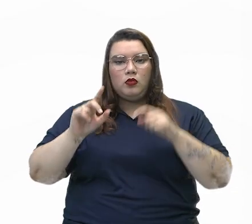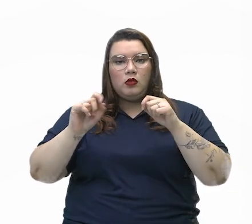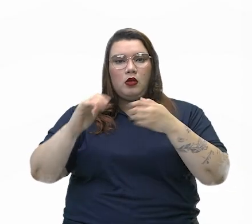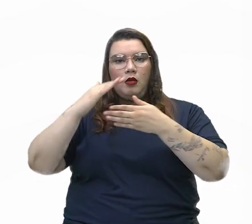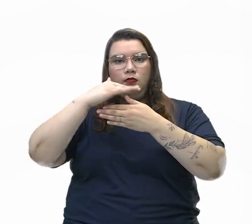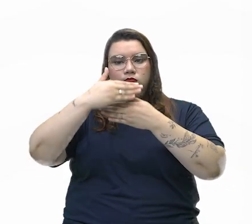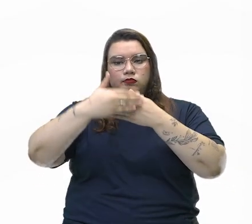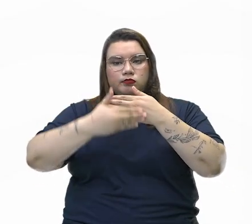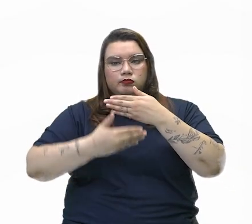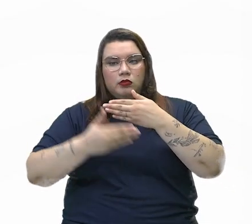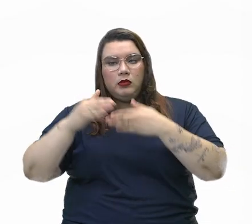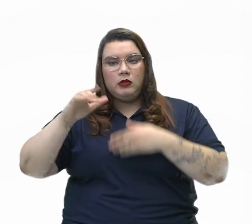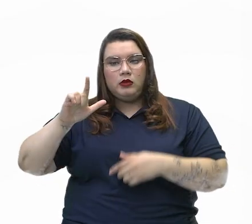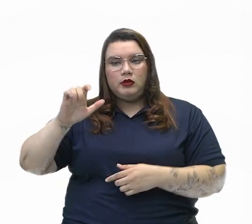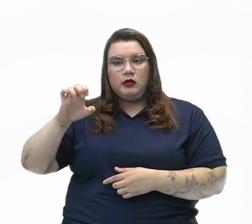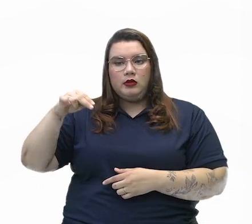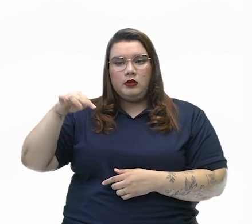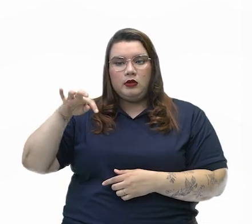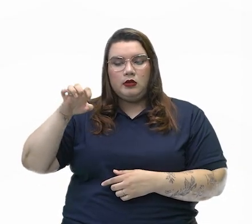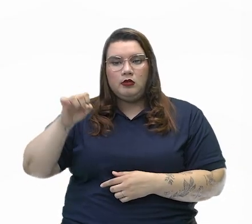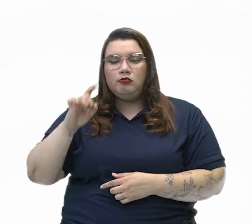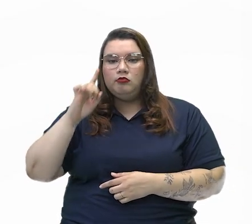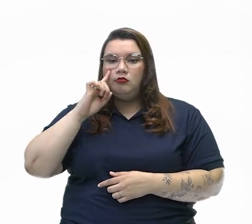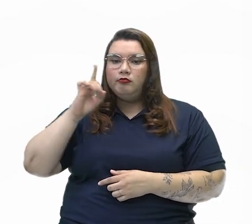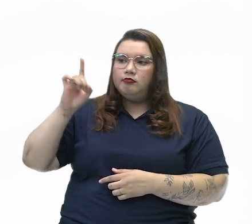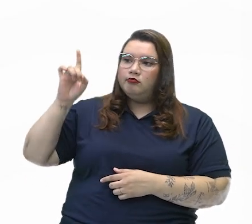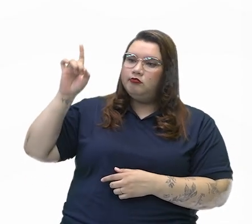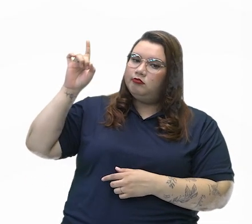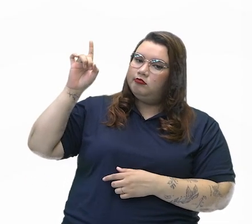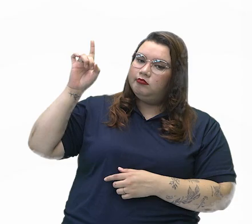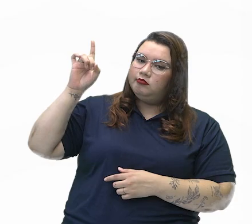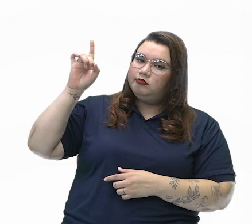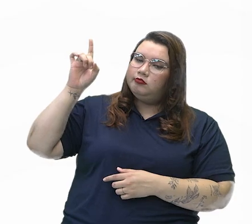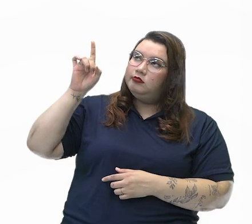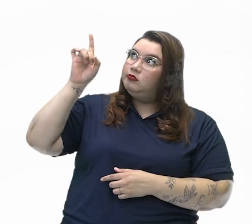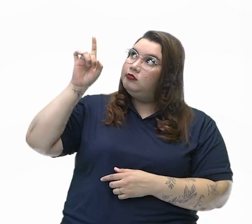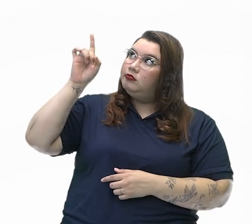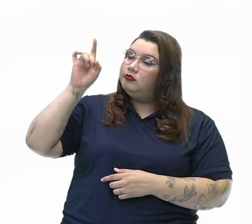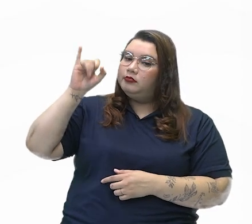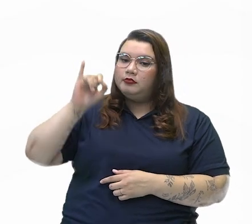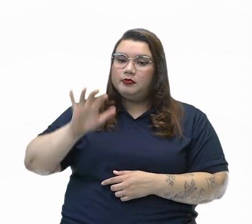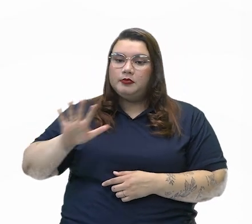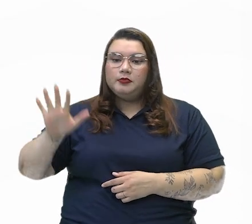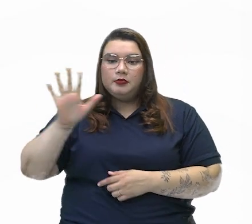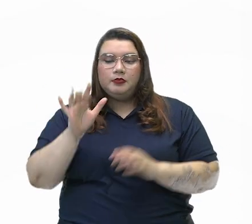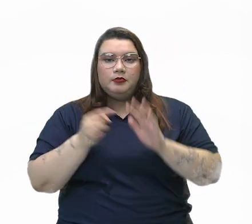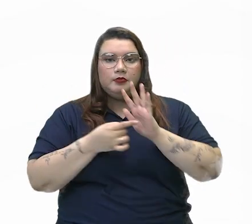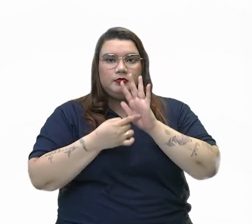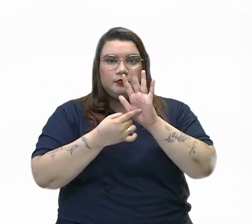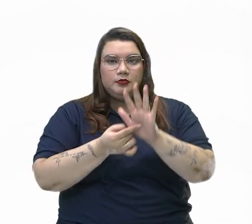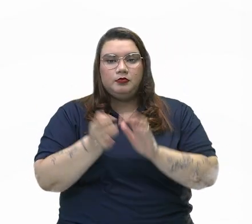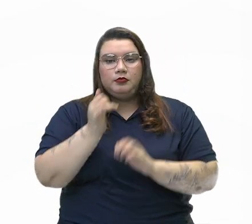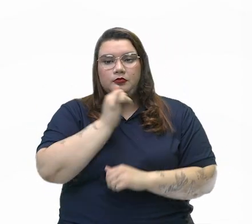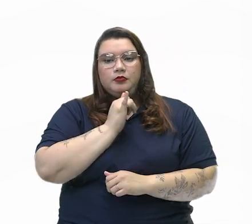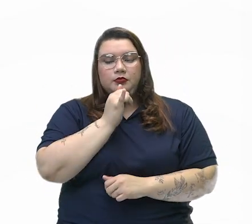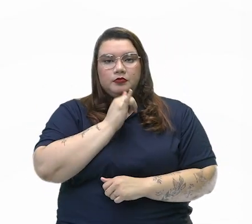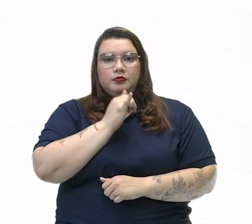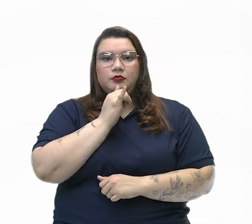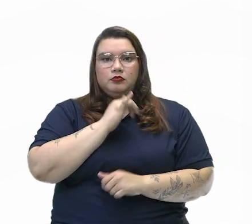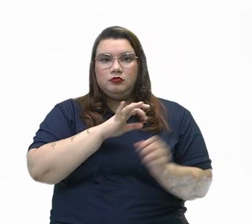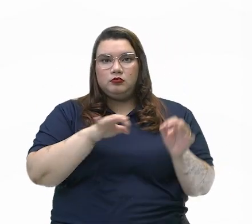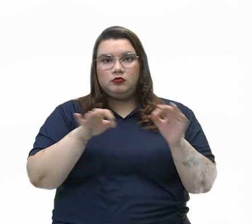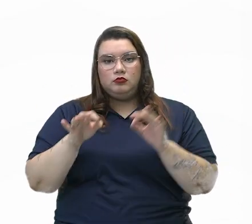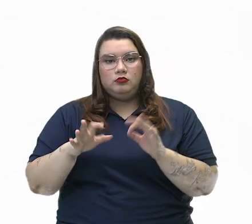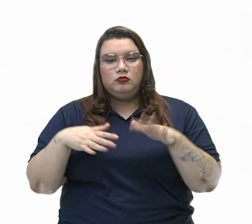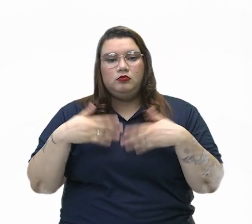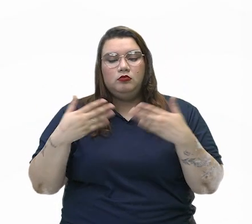chamamos de faces da lente. E aí nós temos aí, né, pessoal, na imagem, um exemplo aí na imagem